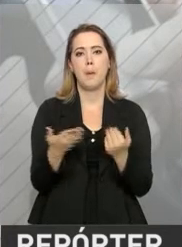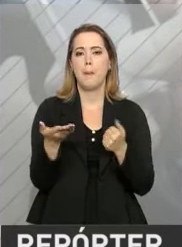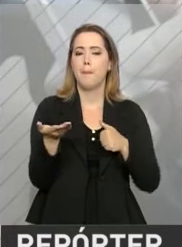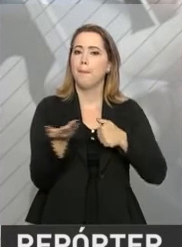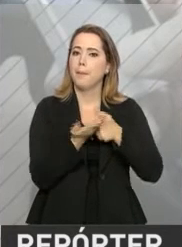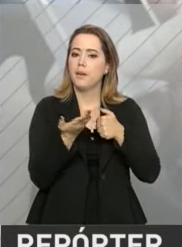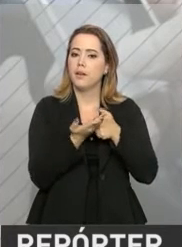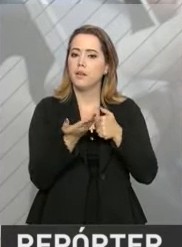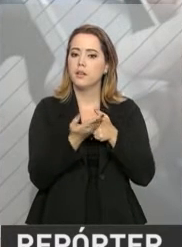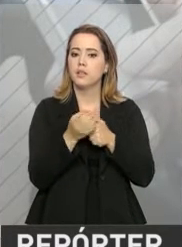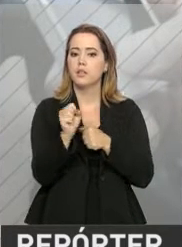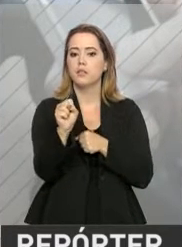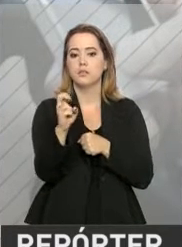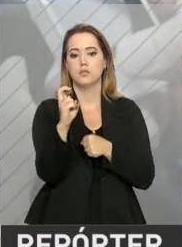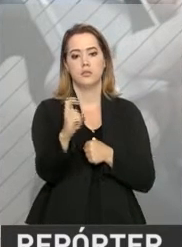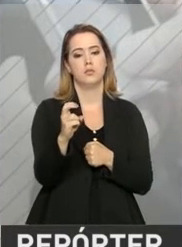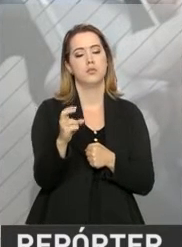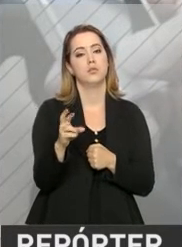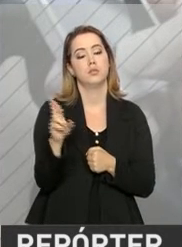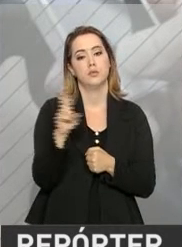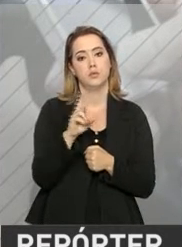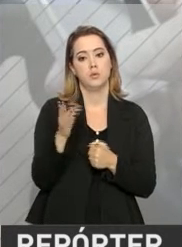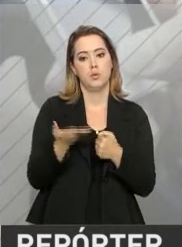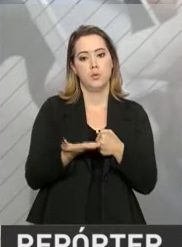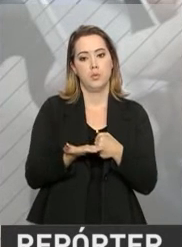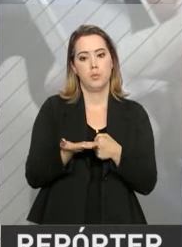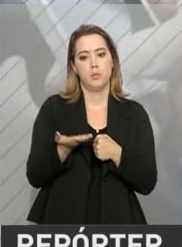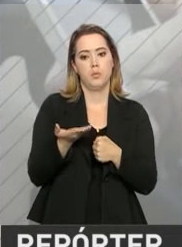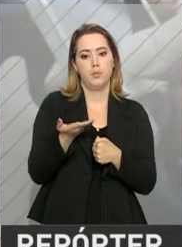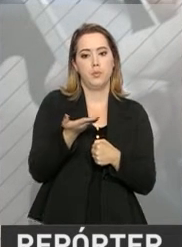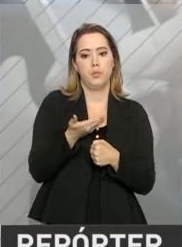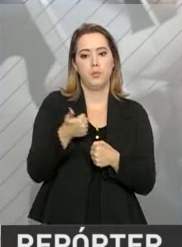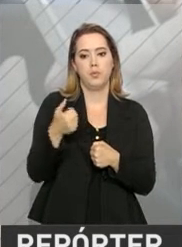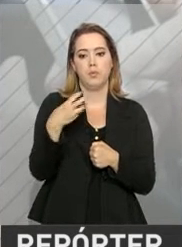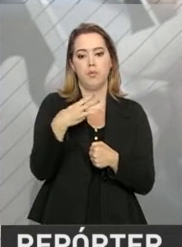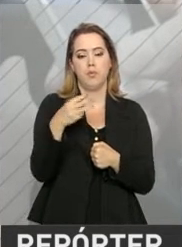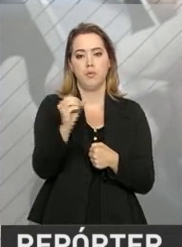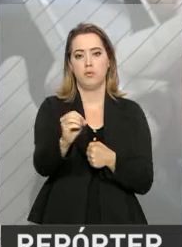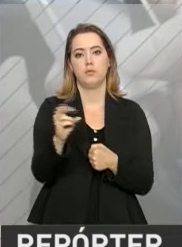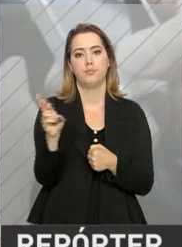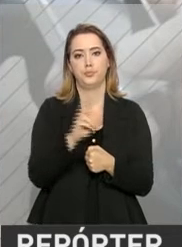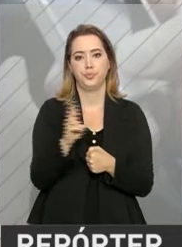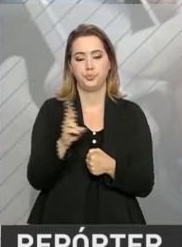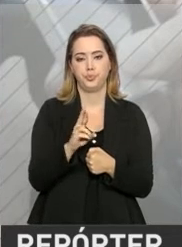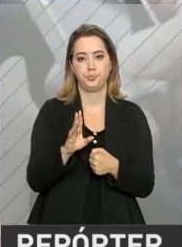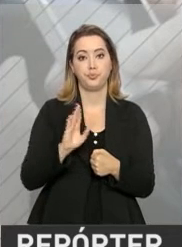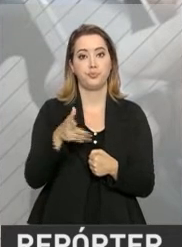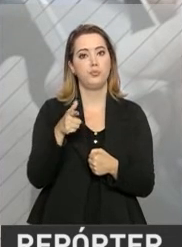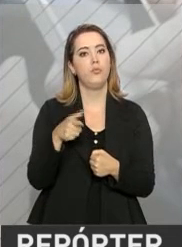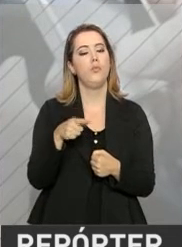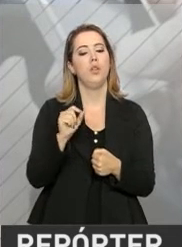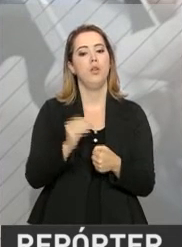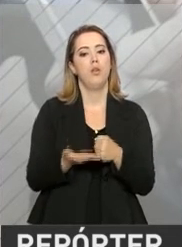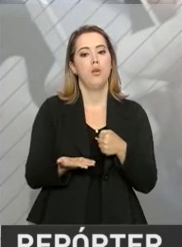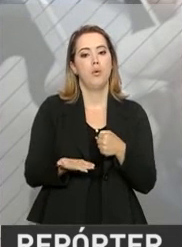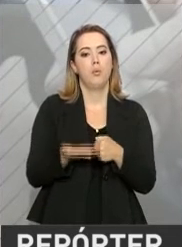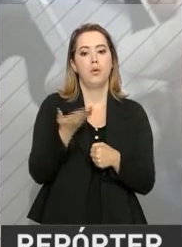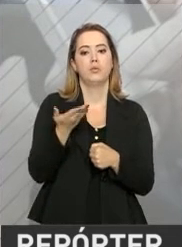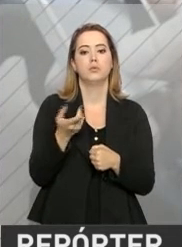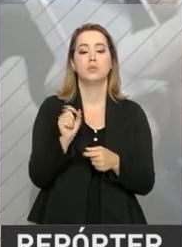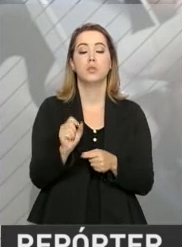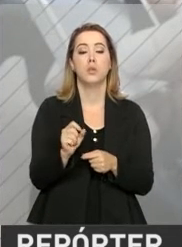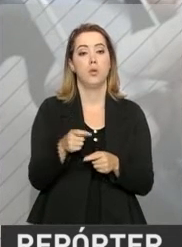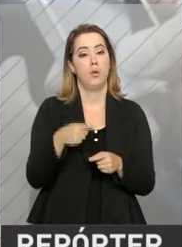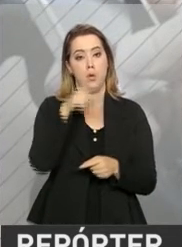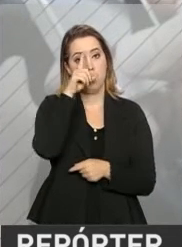de R$ 85,13 para R$ 130,16. Já as multas consideradas graves, que